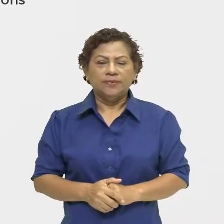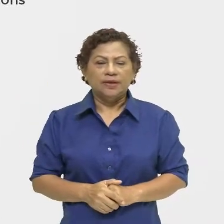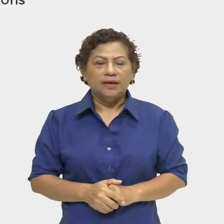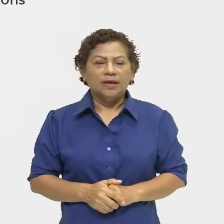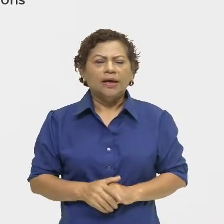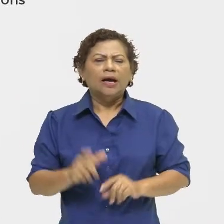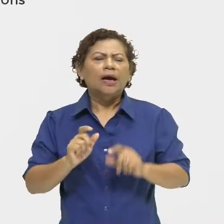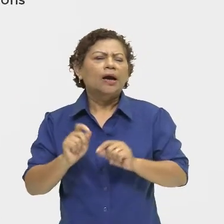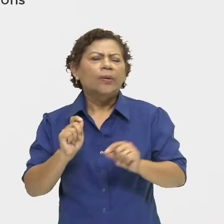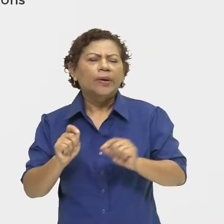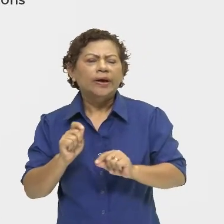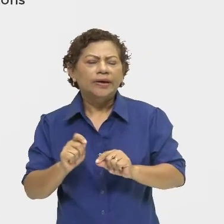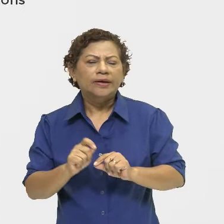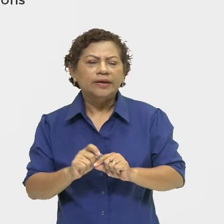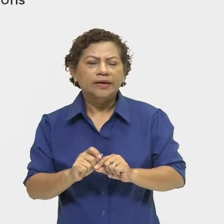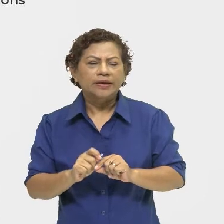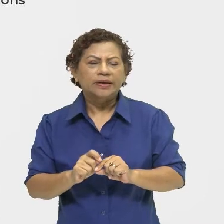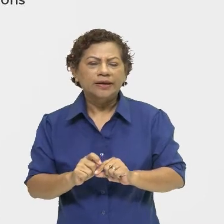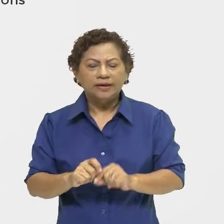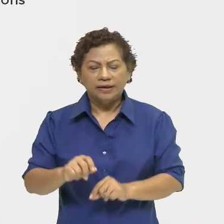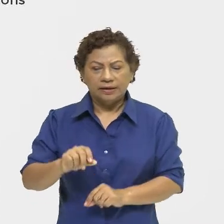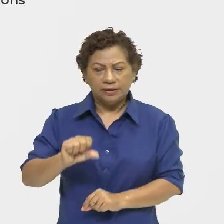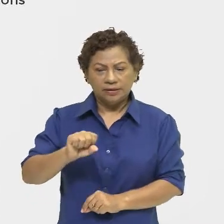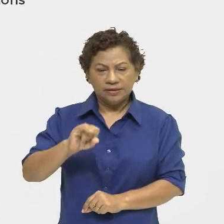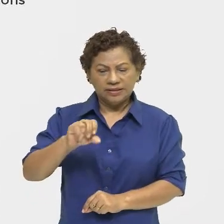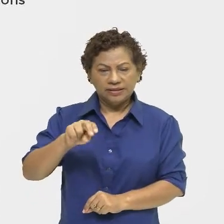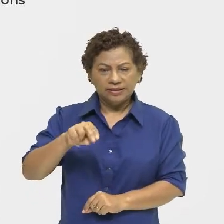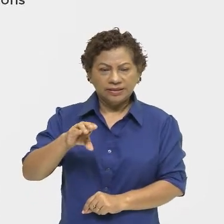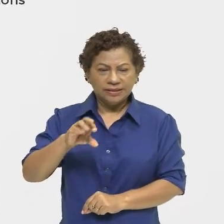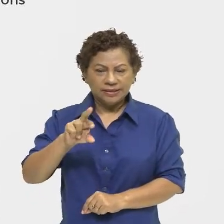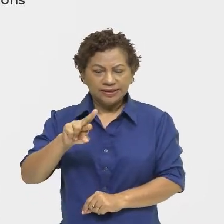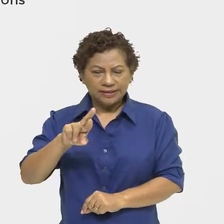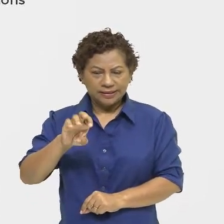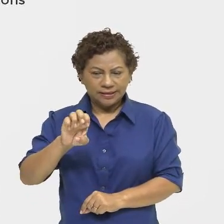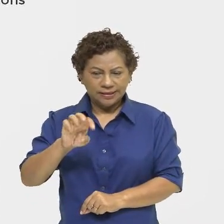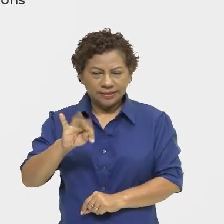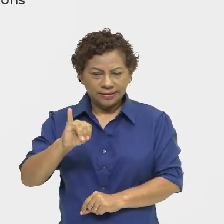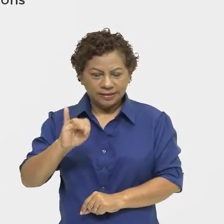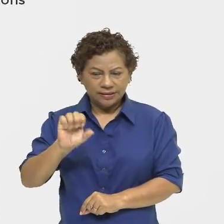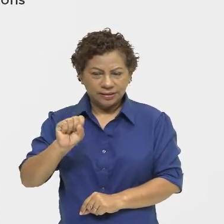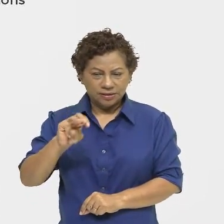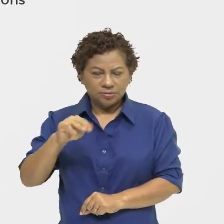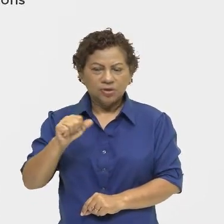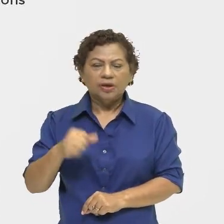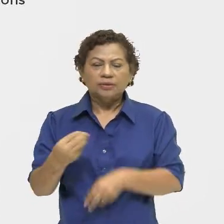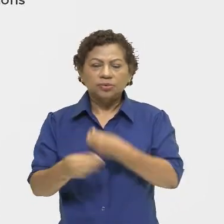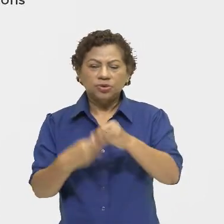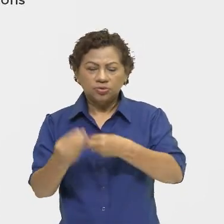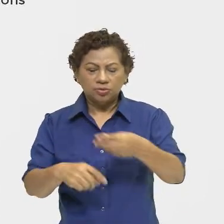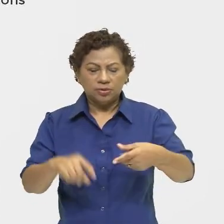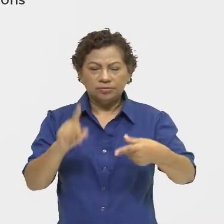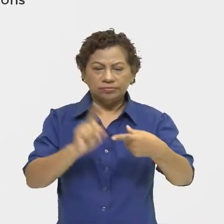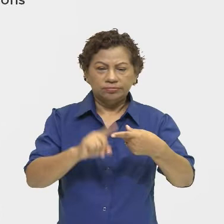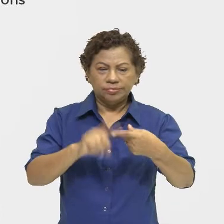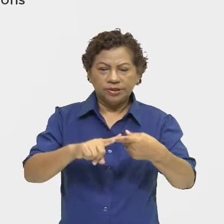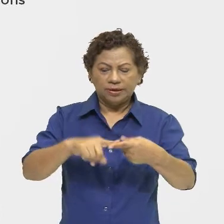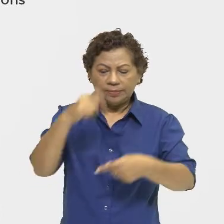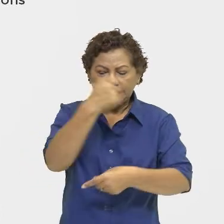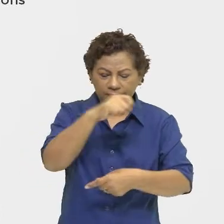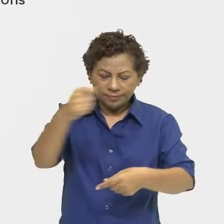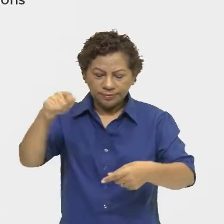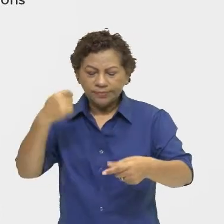sincretismo religioso. São exemplos de participação religiosa africana: o candomblé, a umbanda,